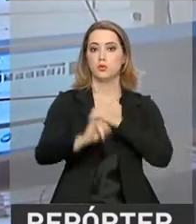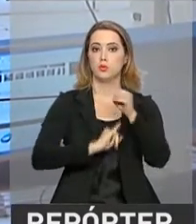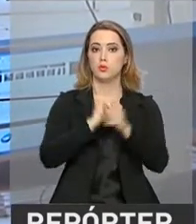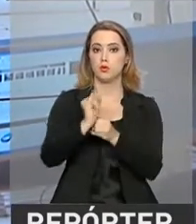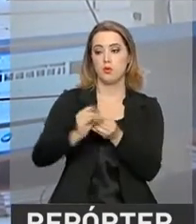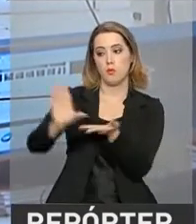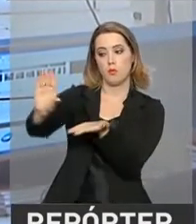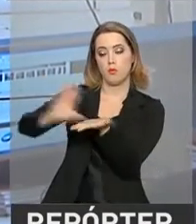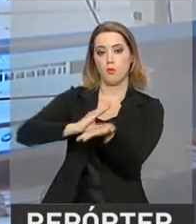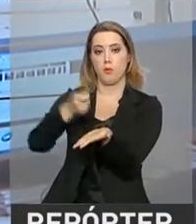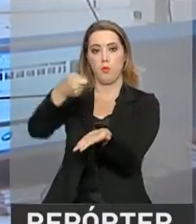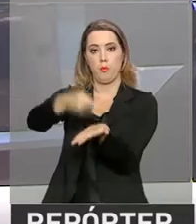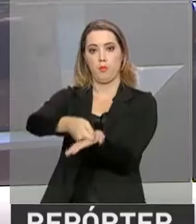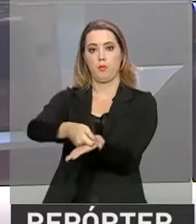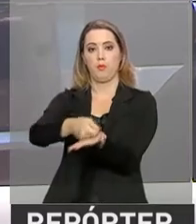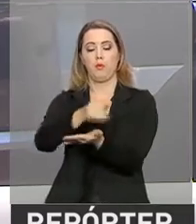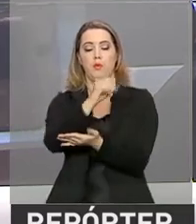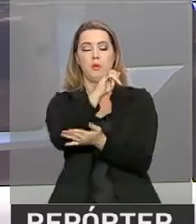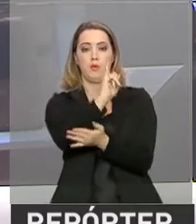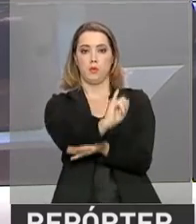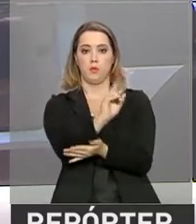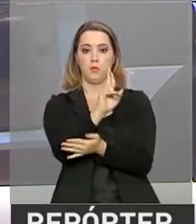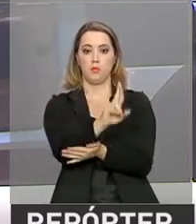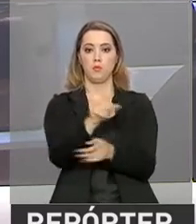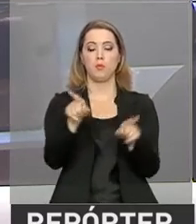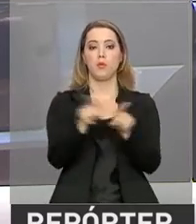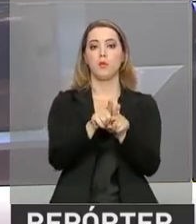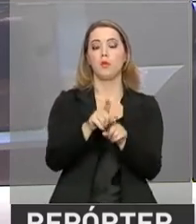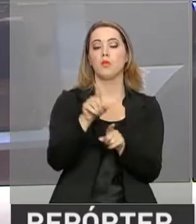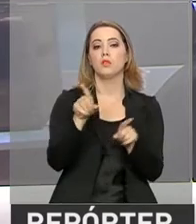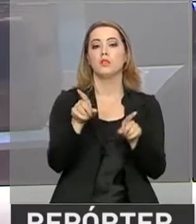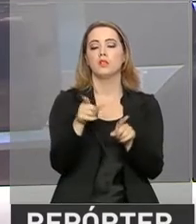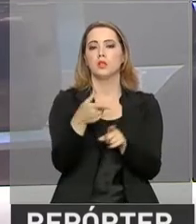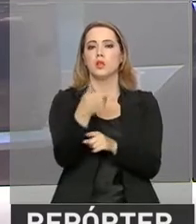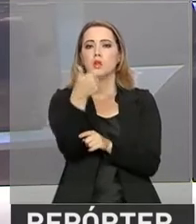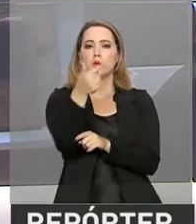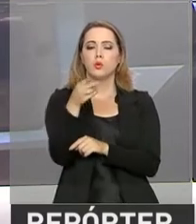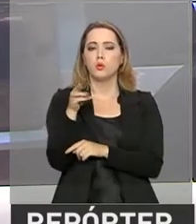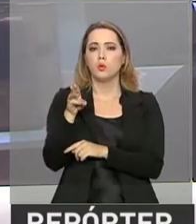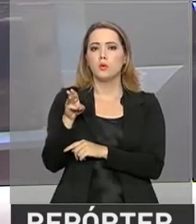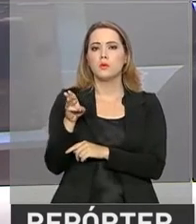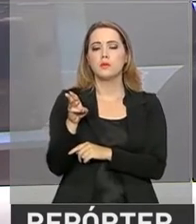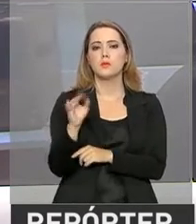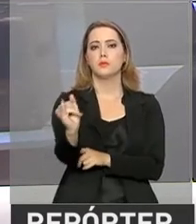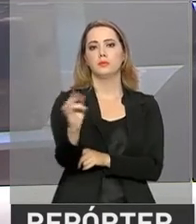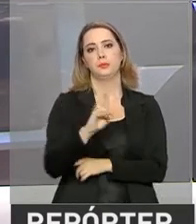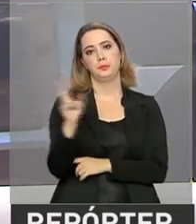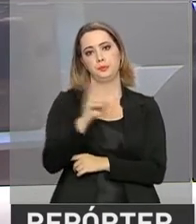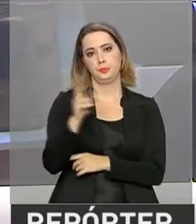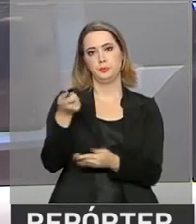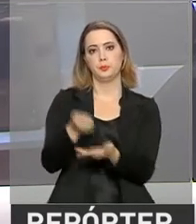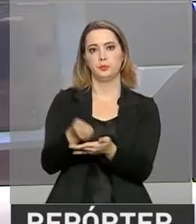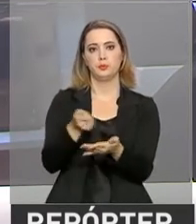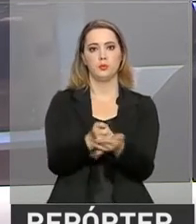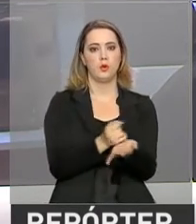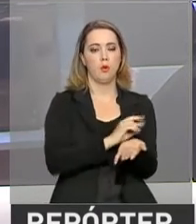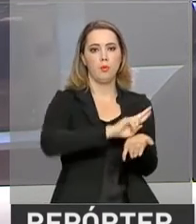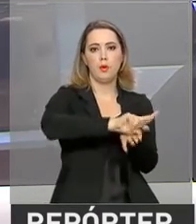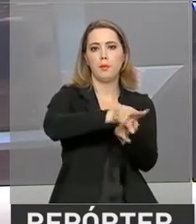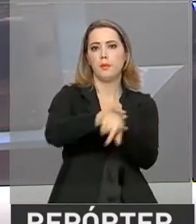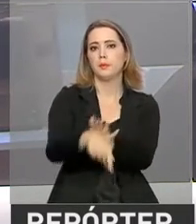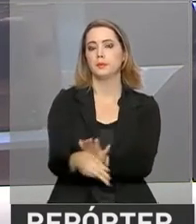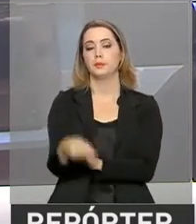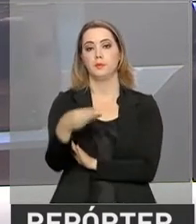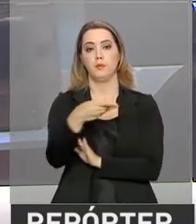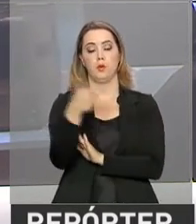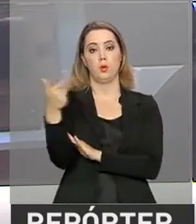física 2006 segundo a receita federal são mais de dois bilhões e meio de reais valor que contempla mais de 2 milhões de